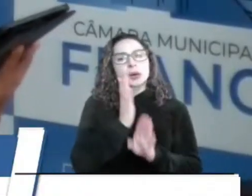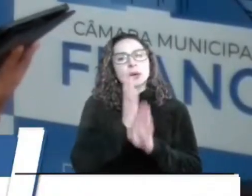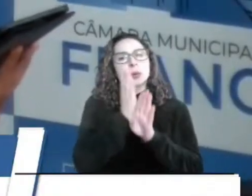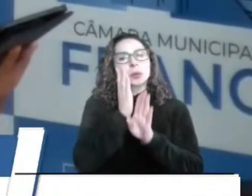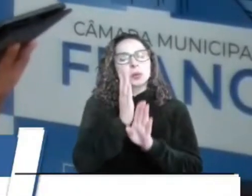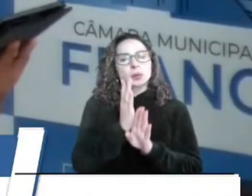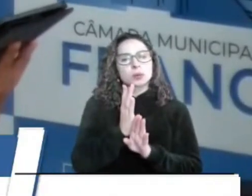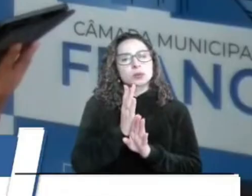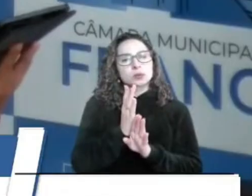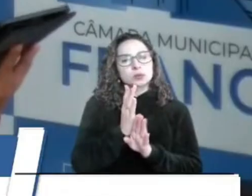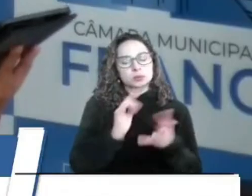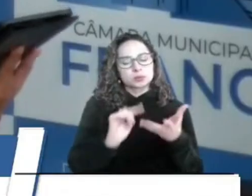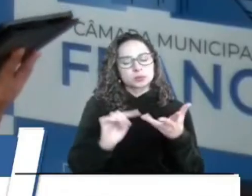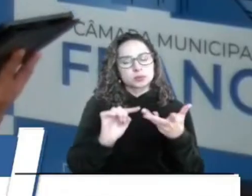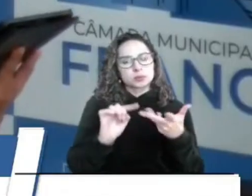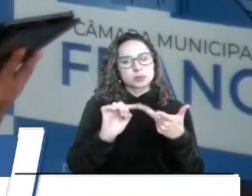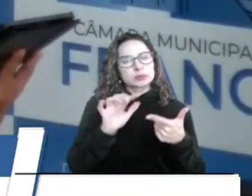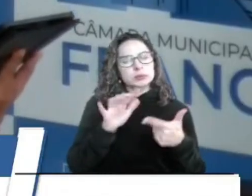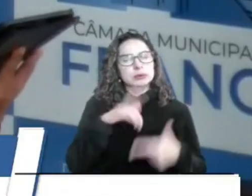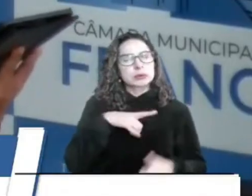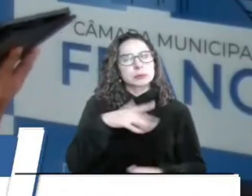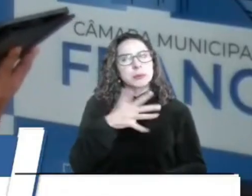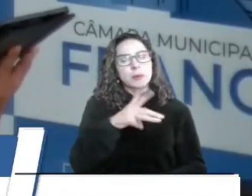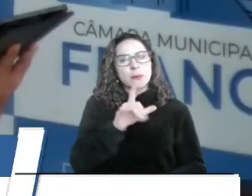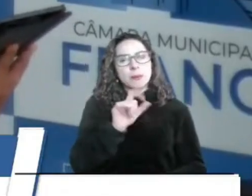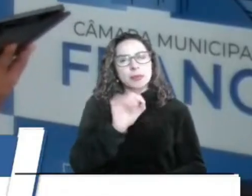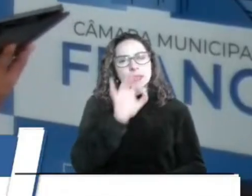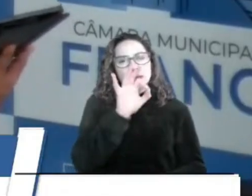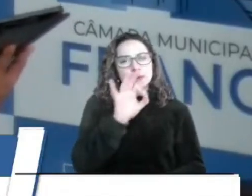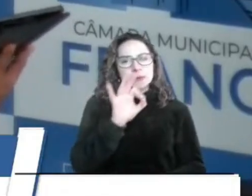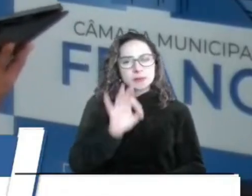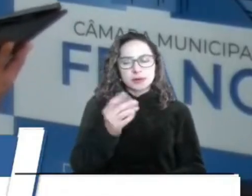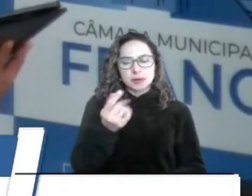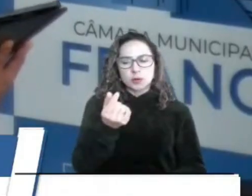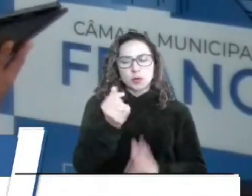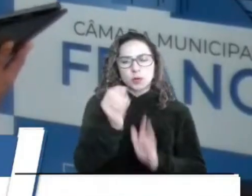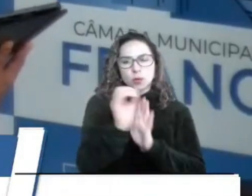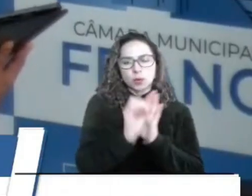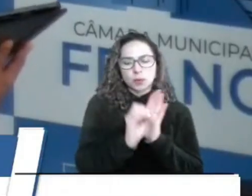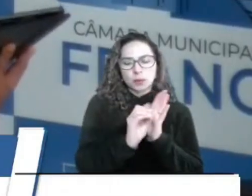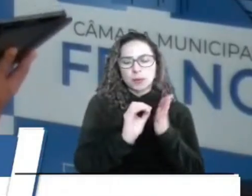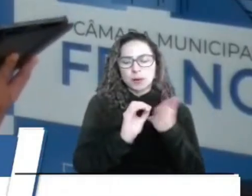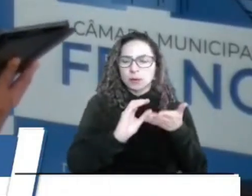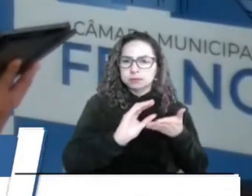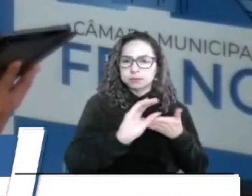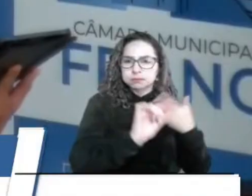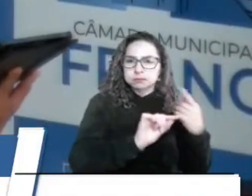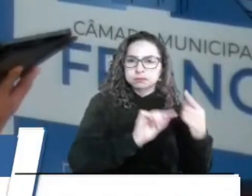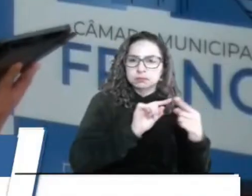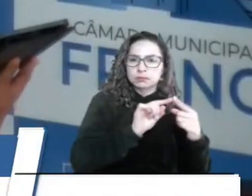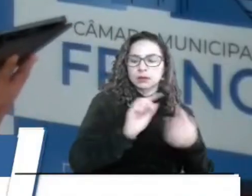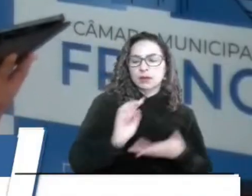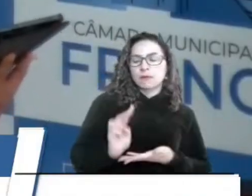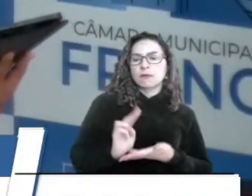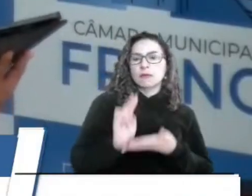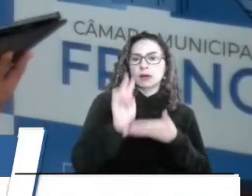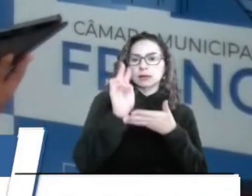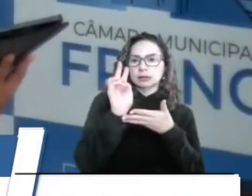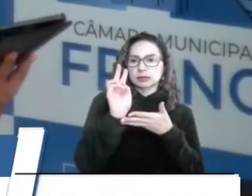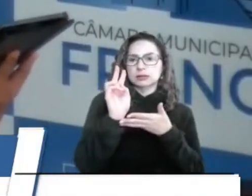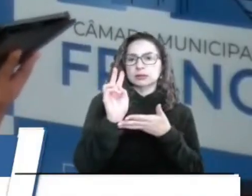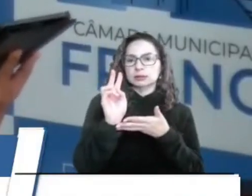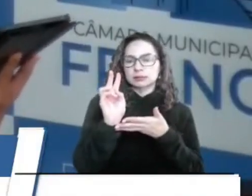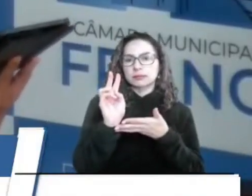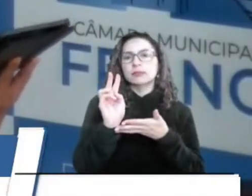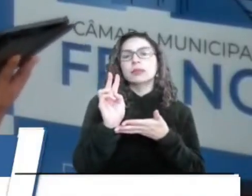identificamos que temos aproximadamente 10% do orçamento que pode ser direcionado à nossa valorização,